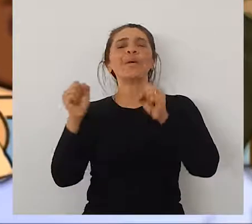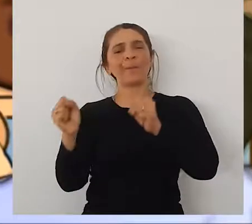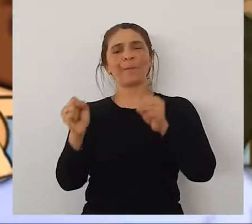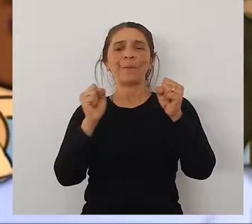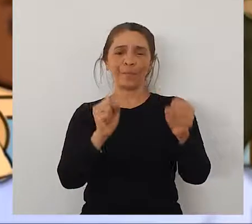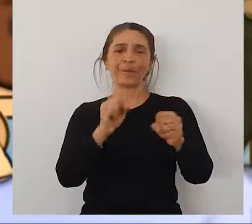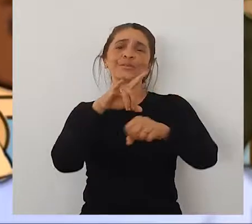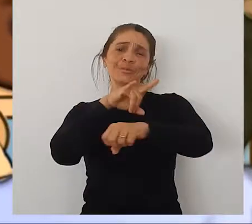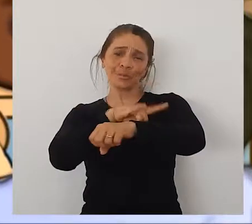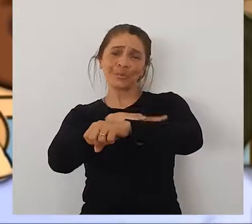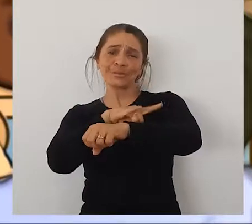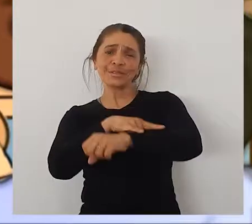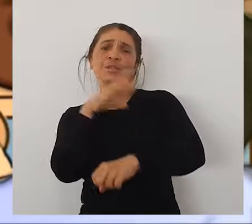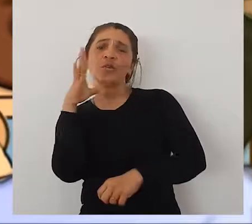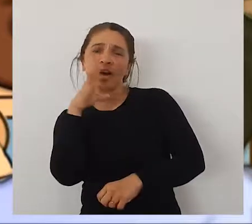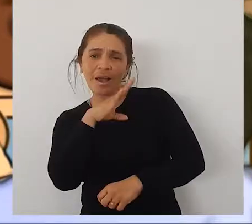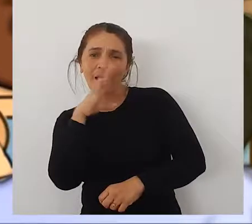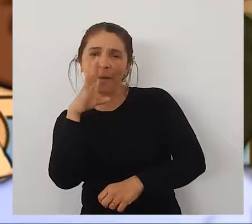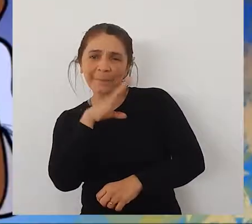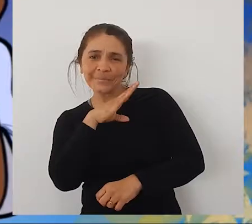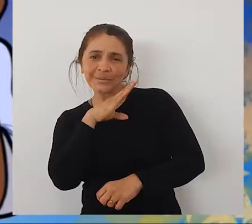Posso ir no banheiro rapidão?